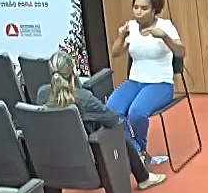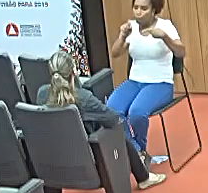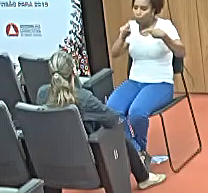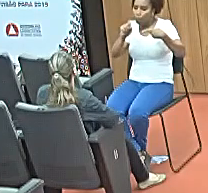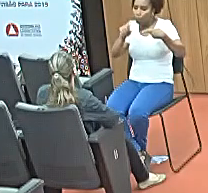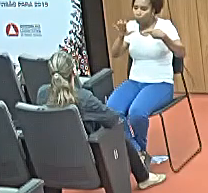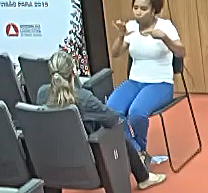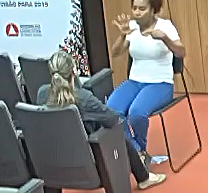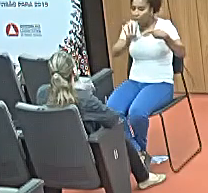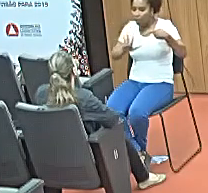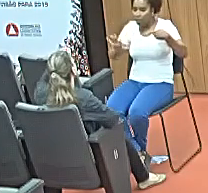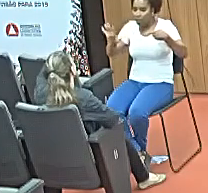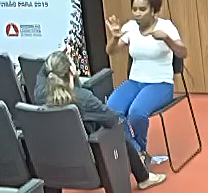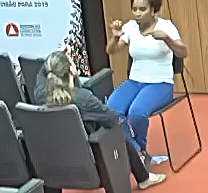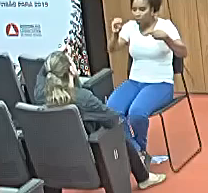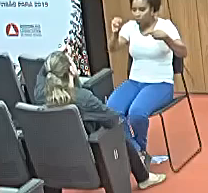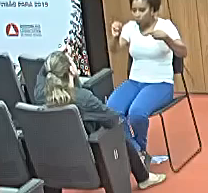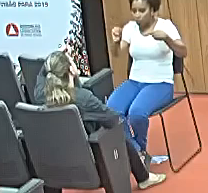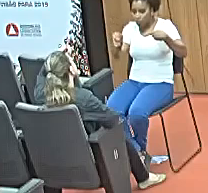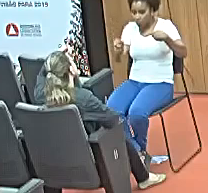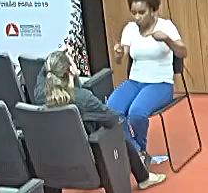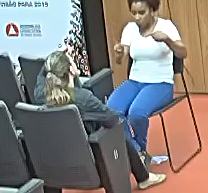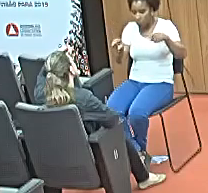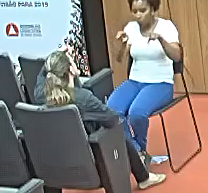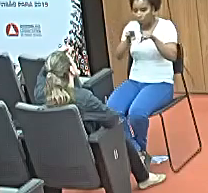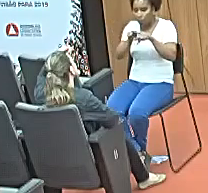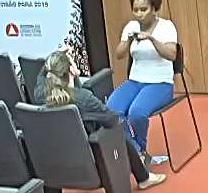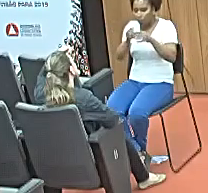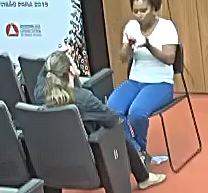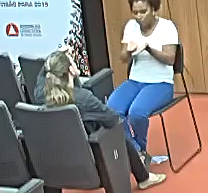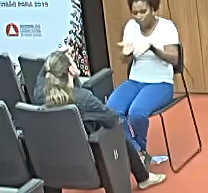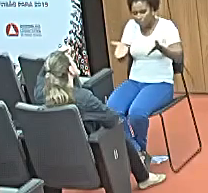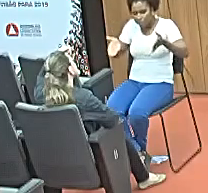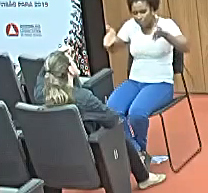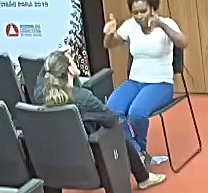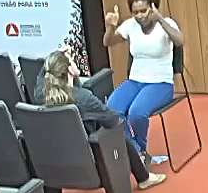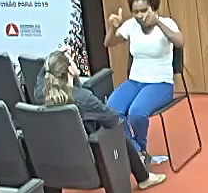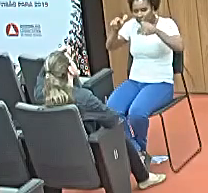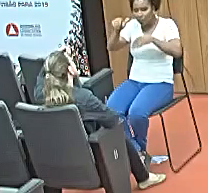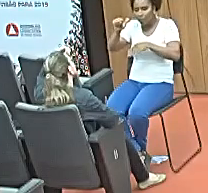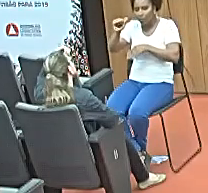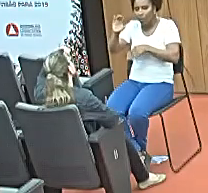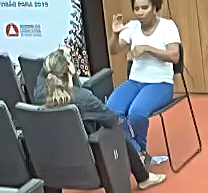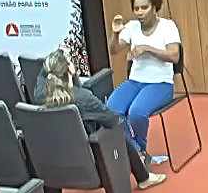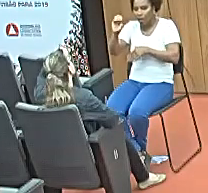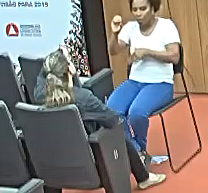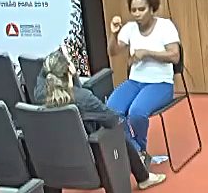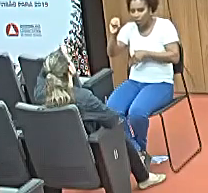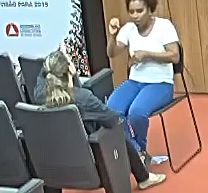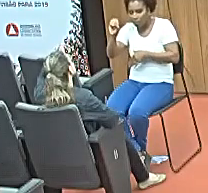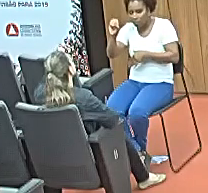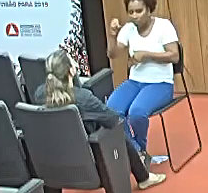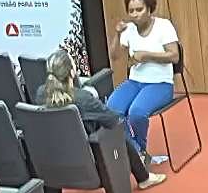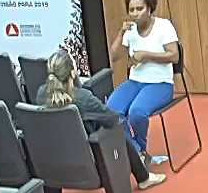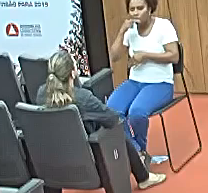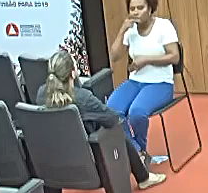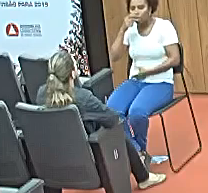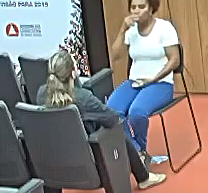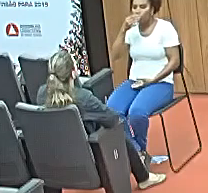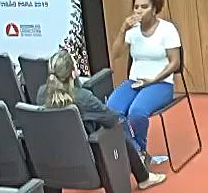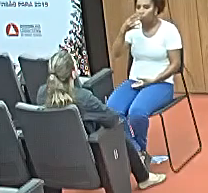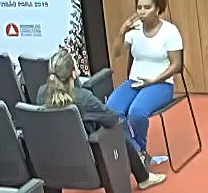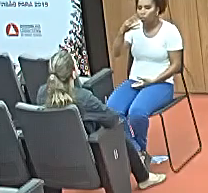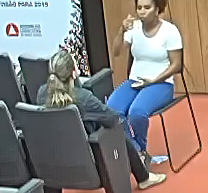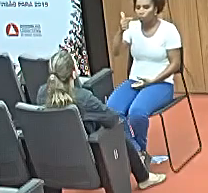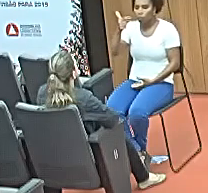aço e ampliar as metas física e financeira na ação 4052 que é